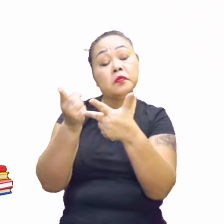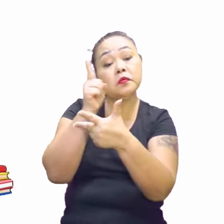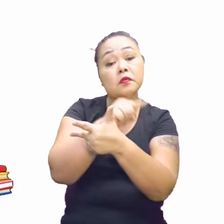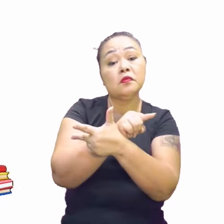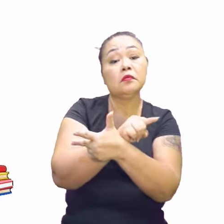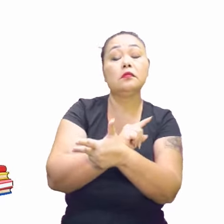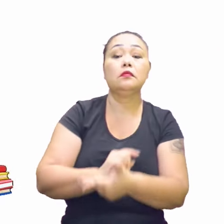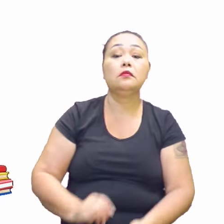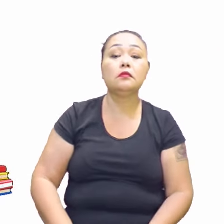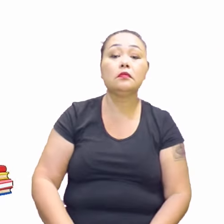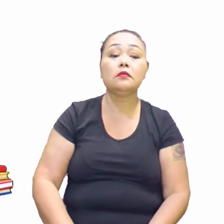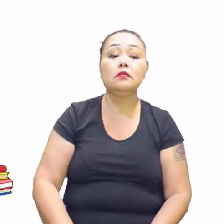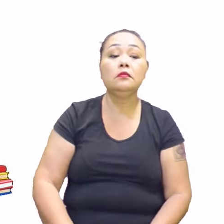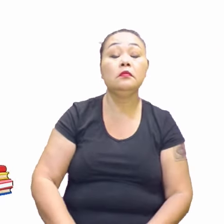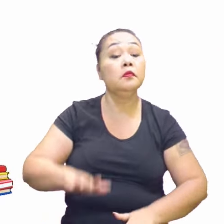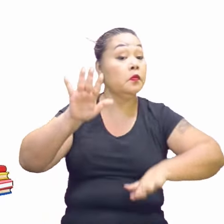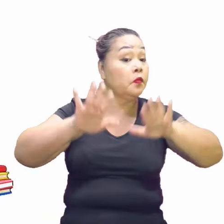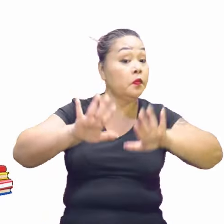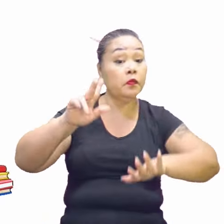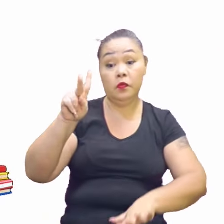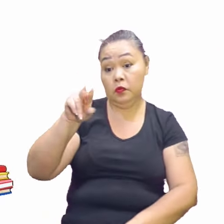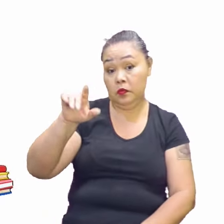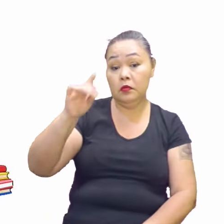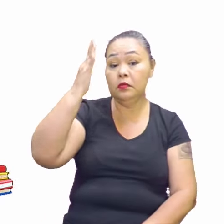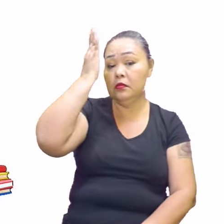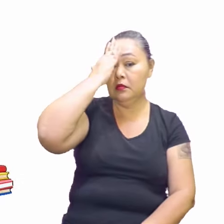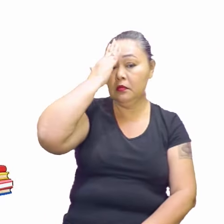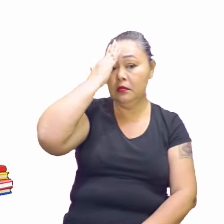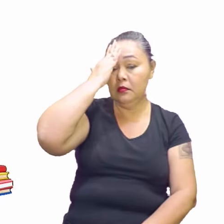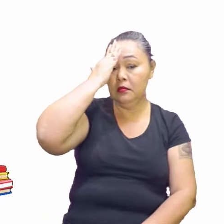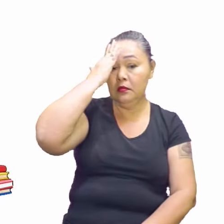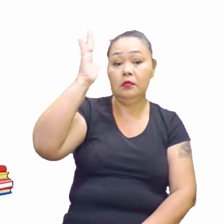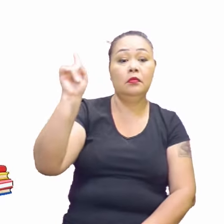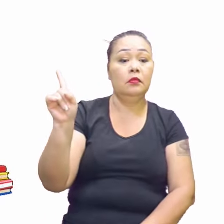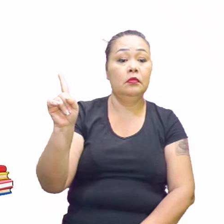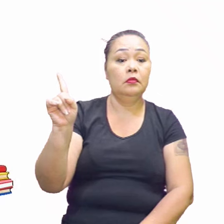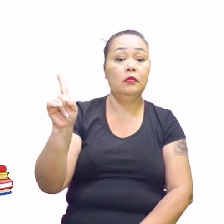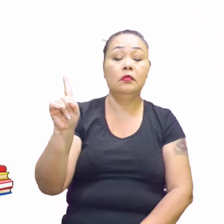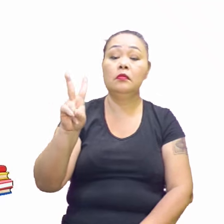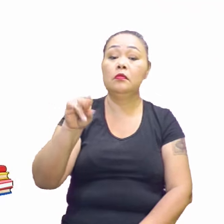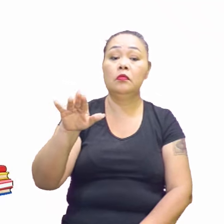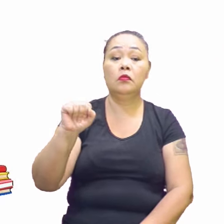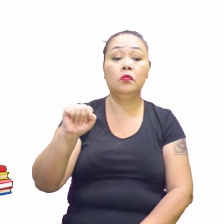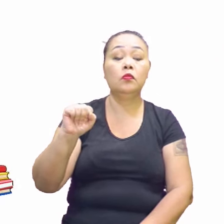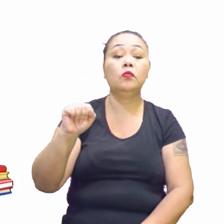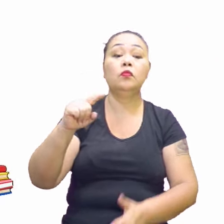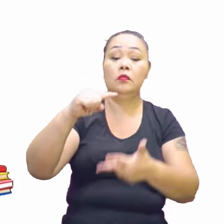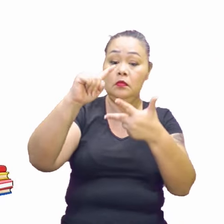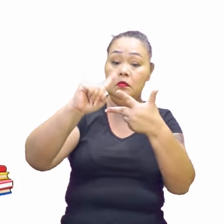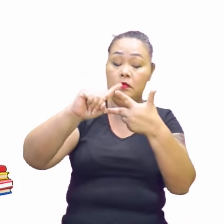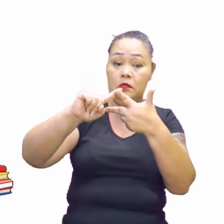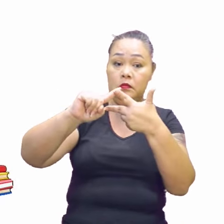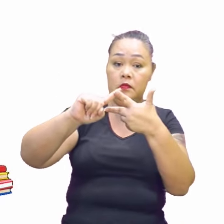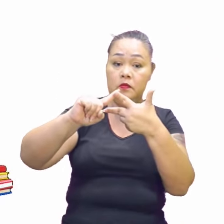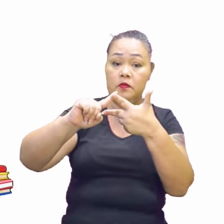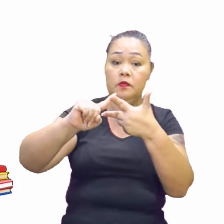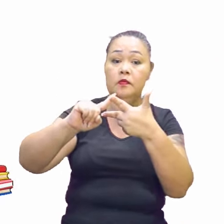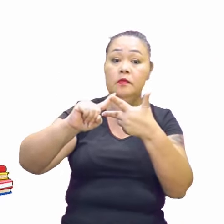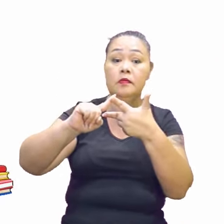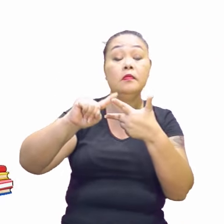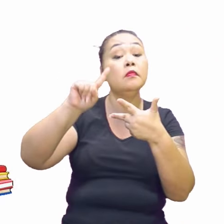plural. Alguns de vós sabiam. Olha aqui o vós, segunda pessoa do